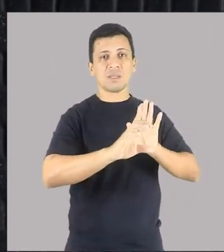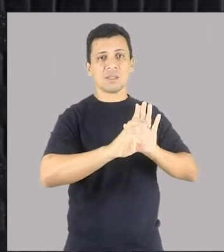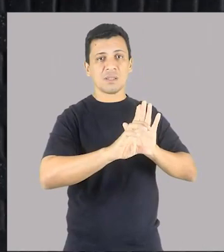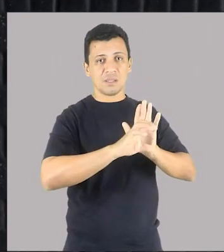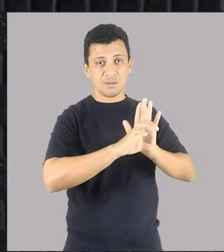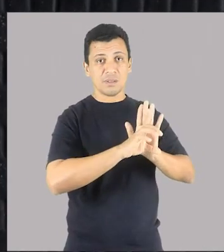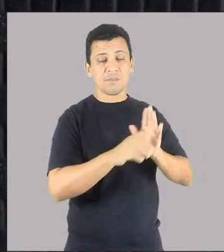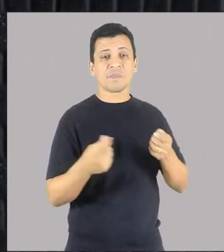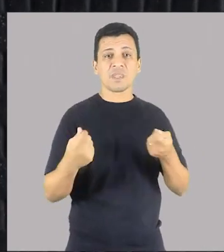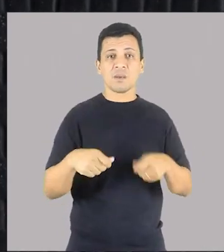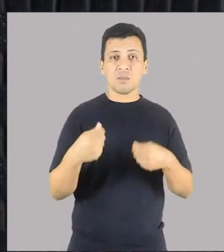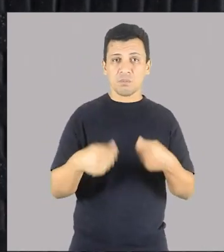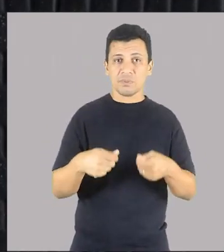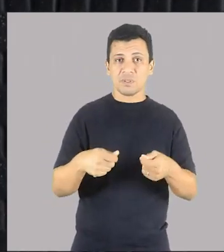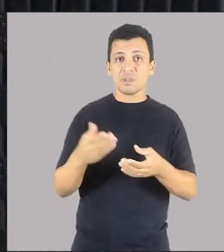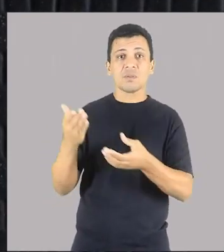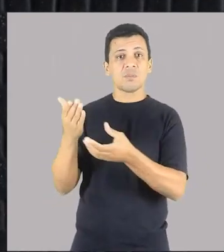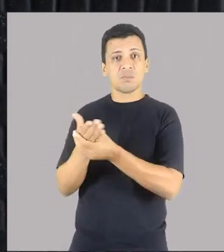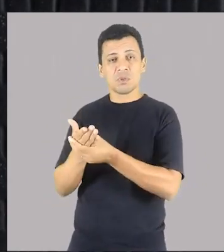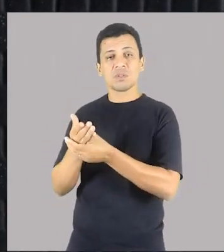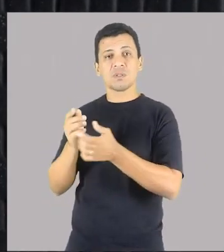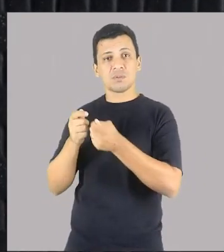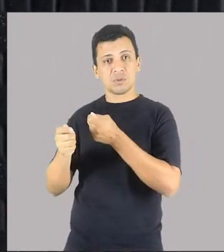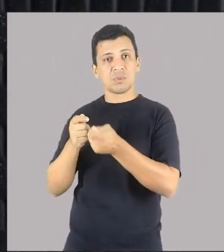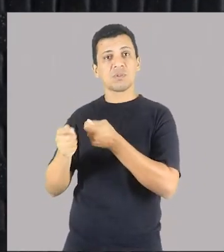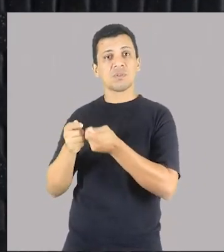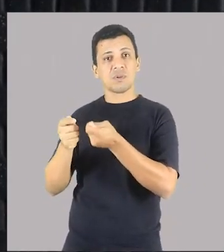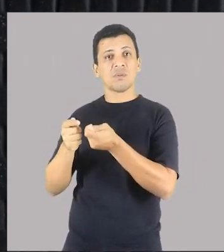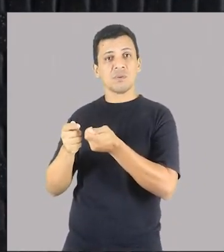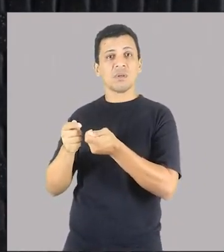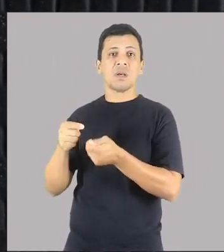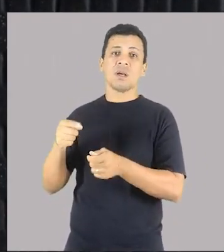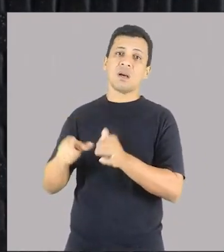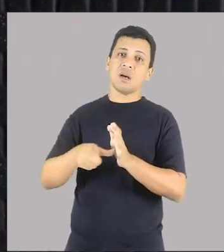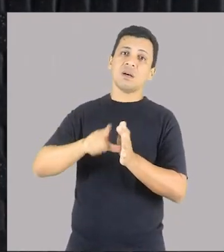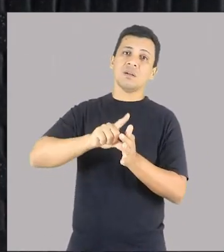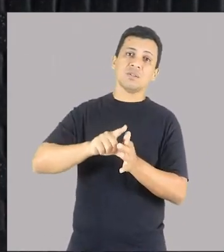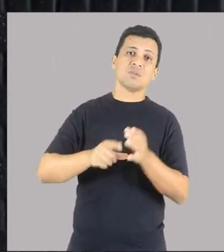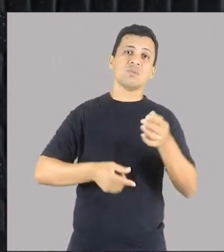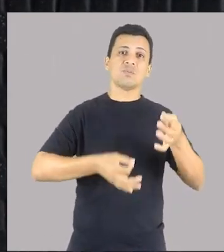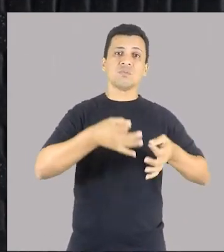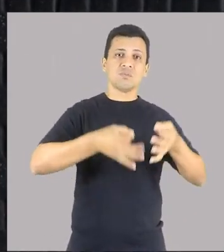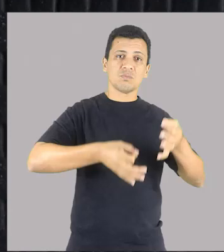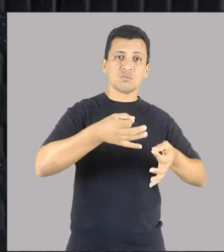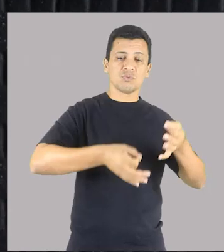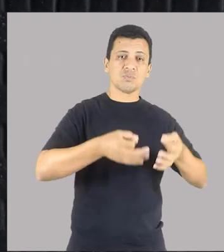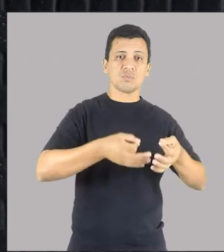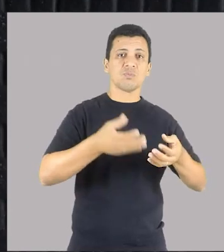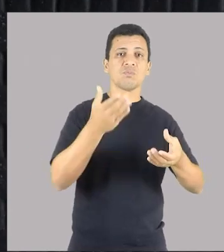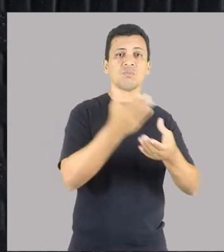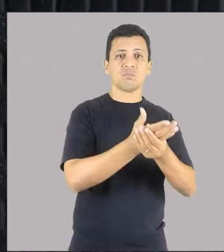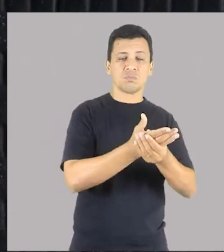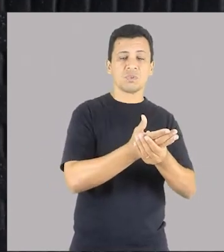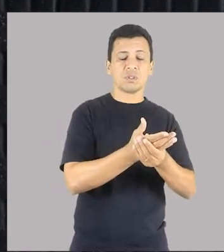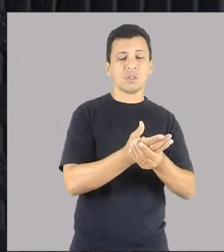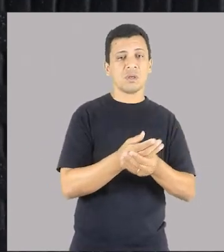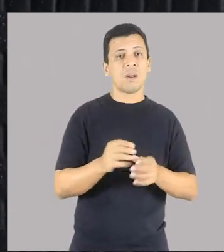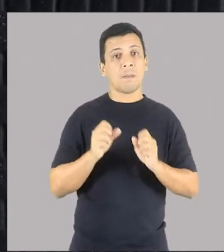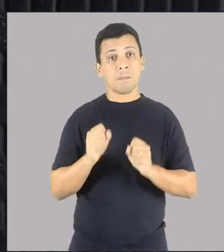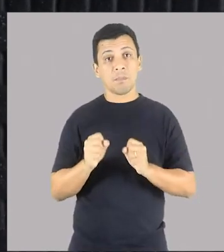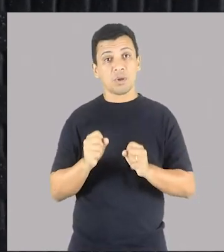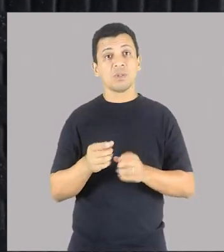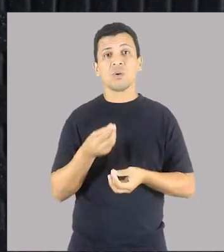necessário buscar o processo administrativo antes do processo jurisdicional. Essas exceções são raras, elas podem